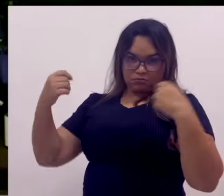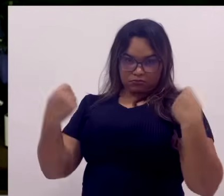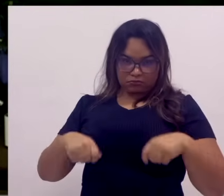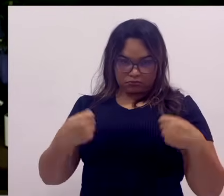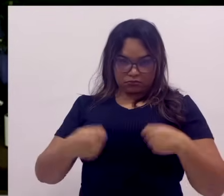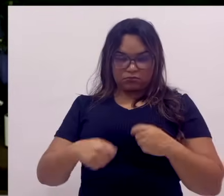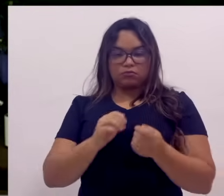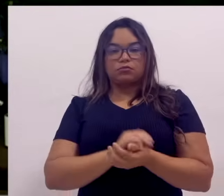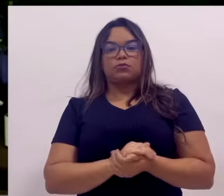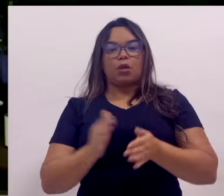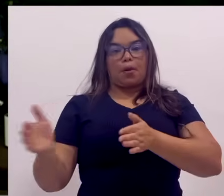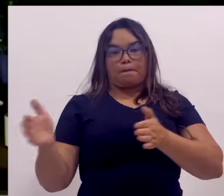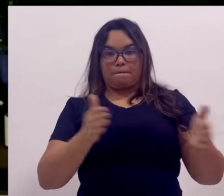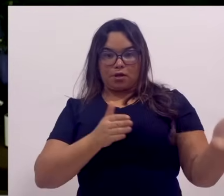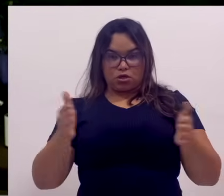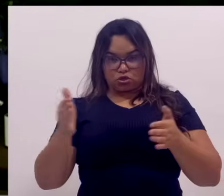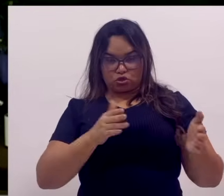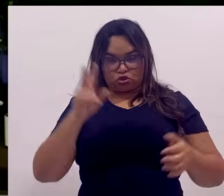fim.